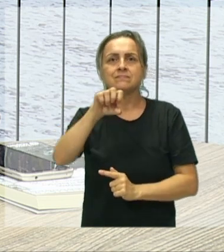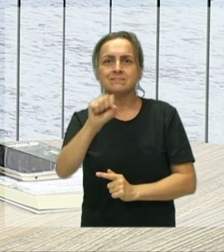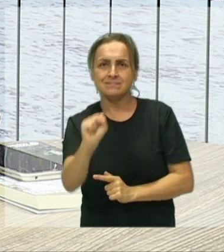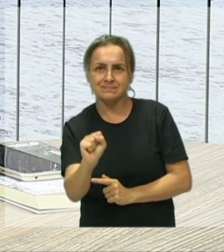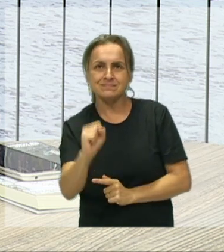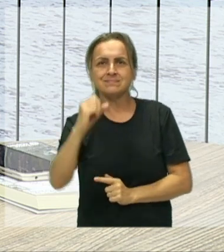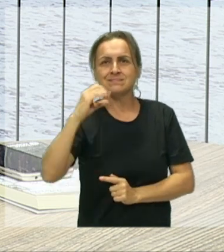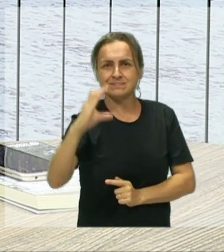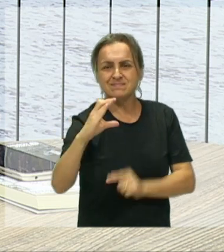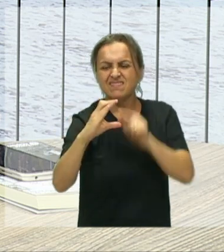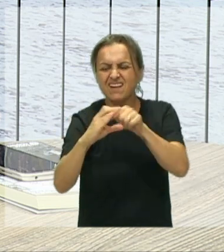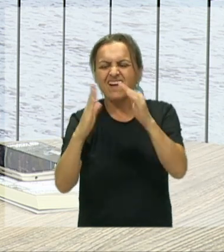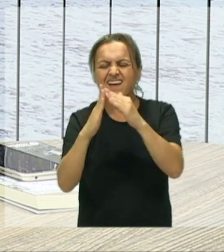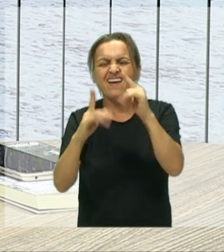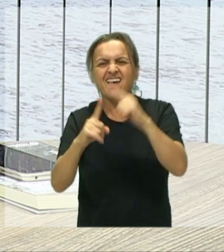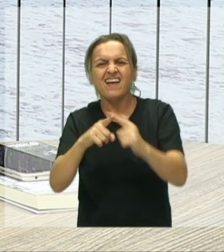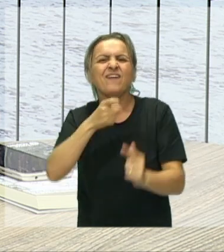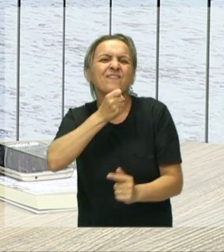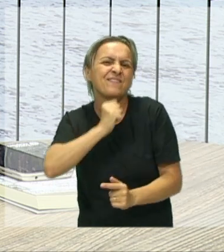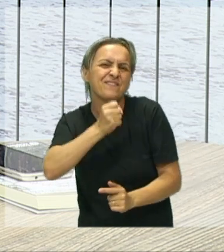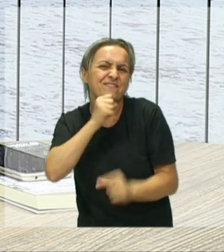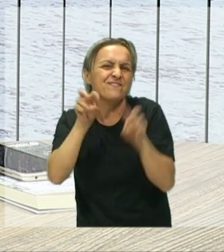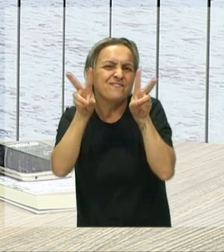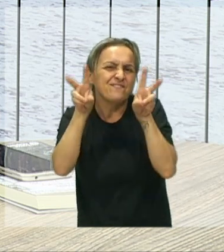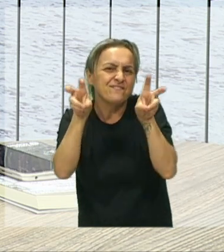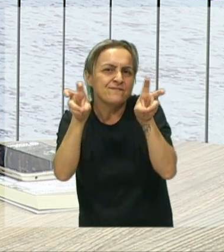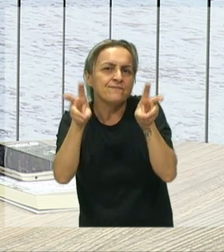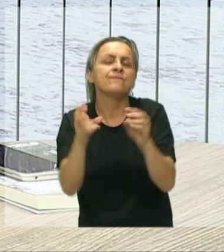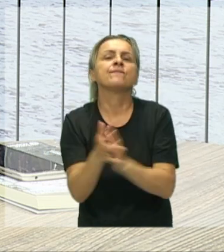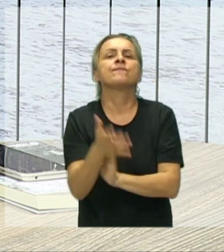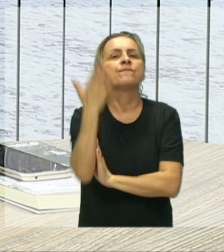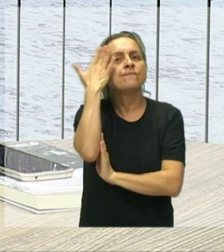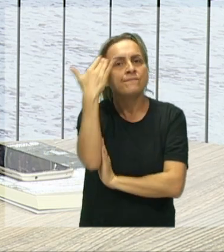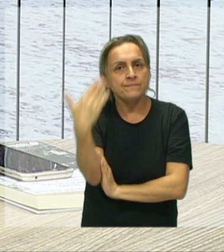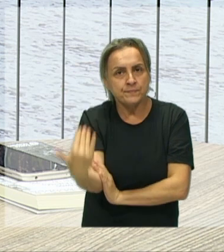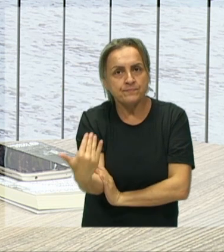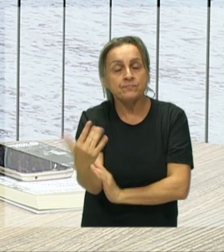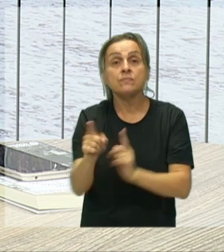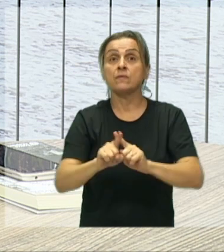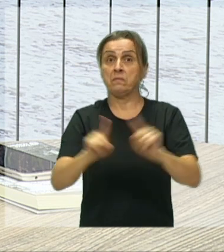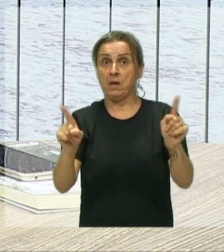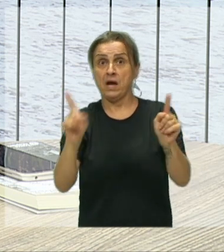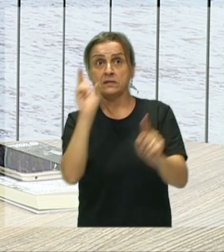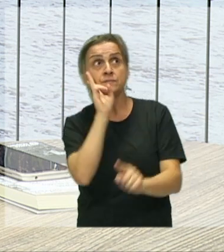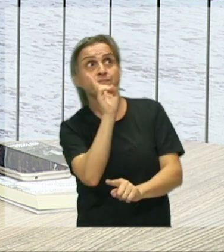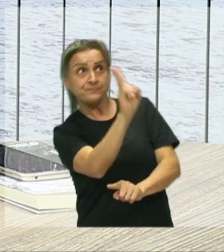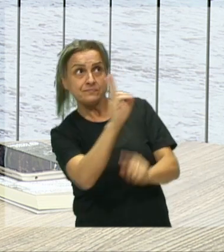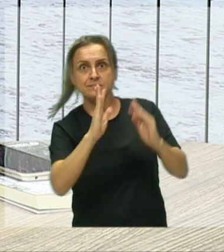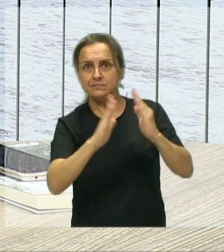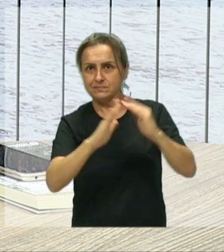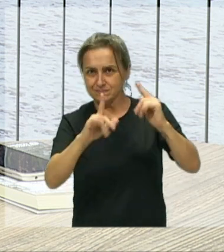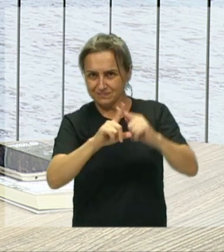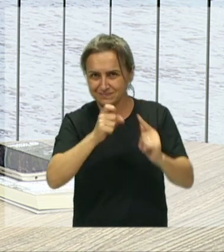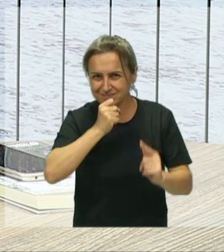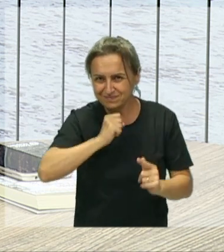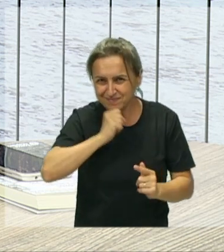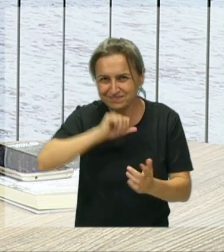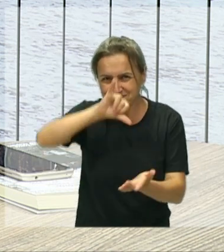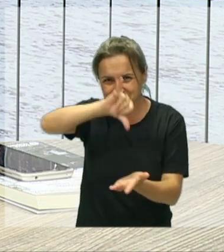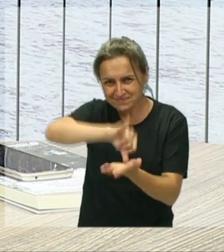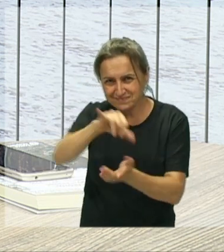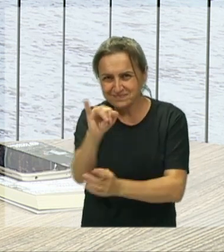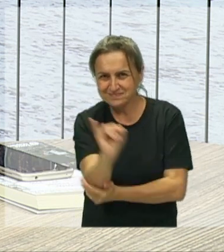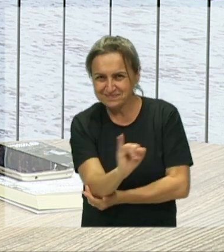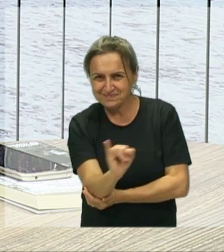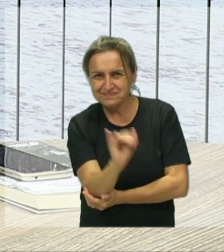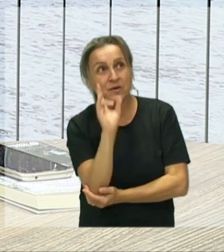como a Igrejinha Velha. Mas a gente passa lá na Igrejinha Velha, no Marco Zero de Itajaí, no ponto inicial de Itajaí, a gente